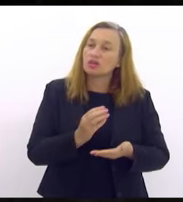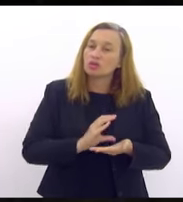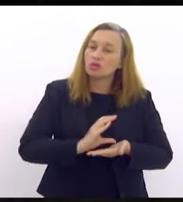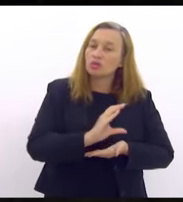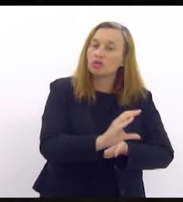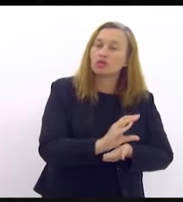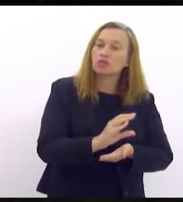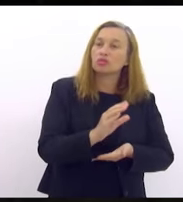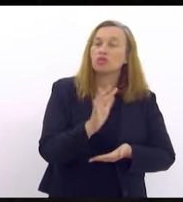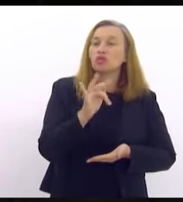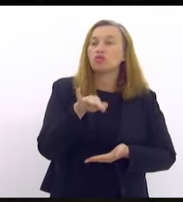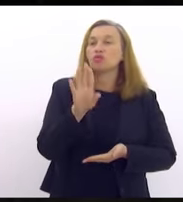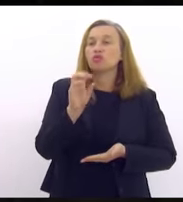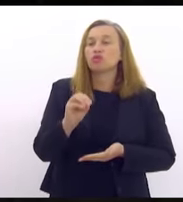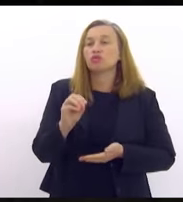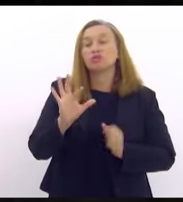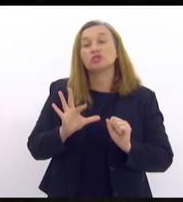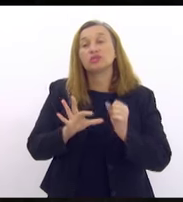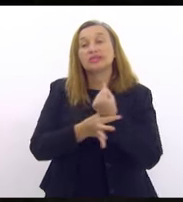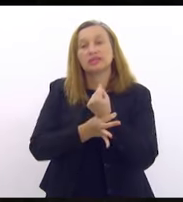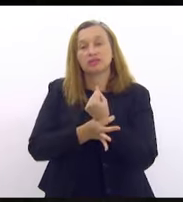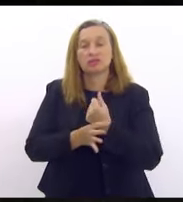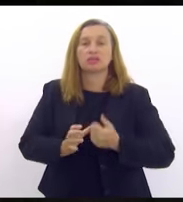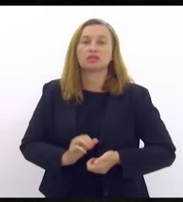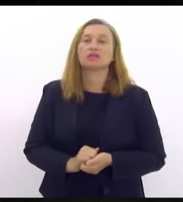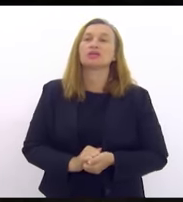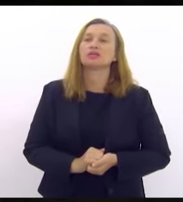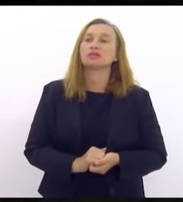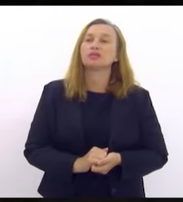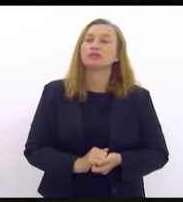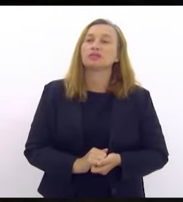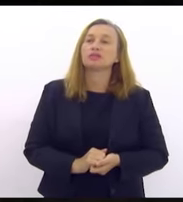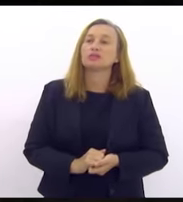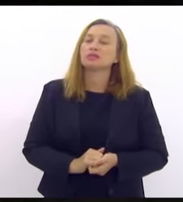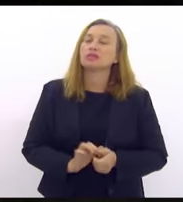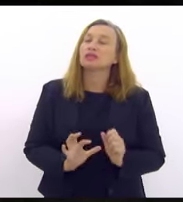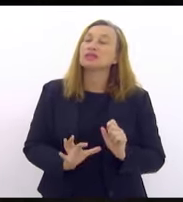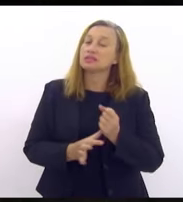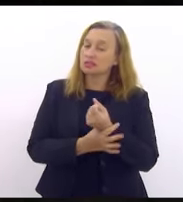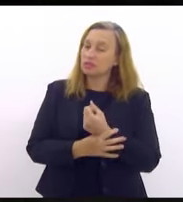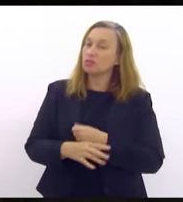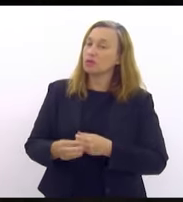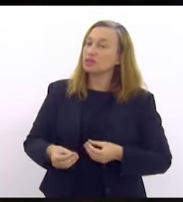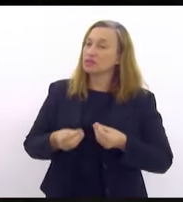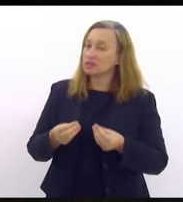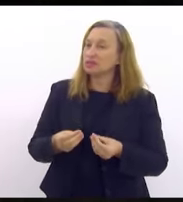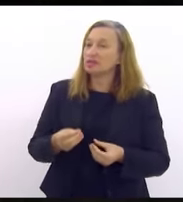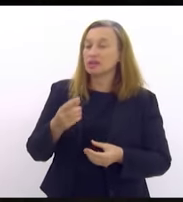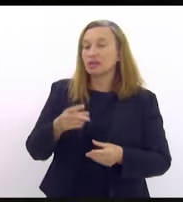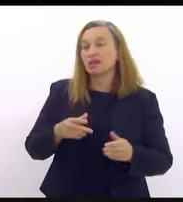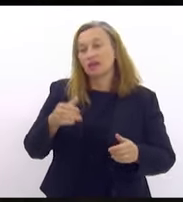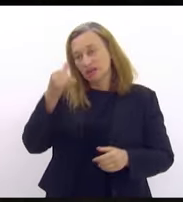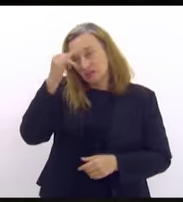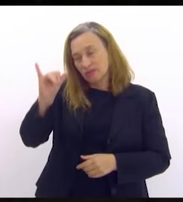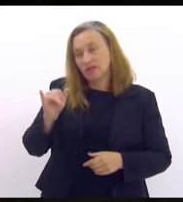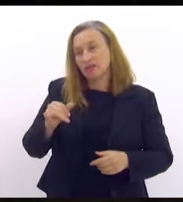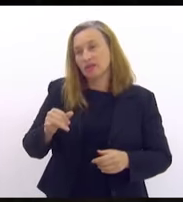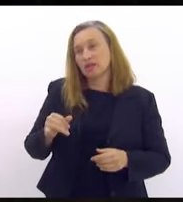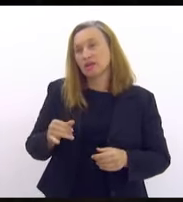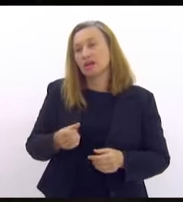um uma forma de de dar segurança isso evitaria a quantidade até de